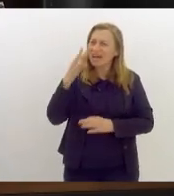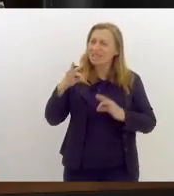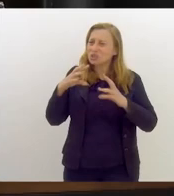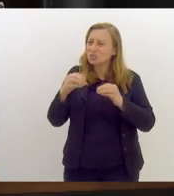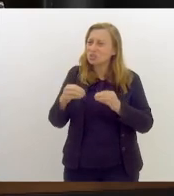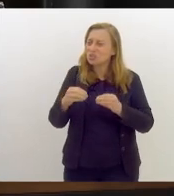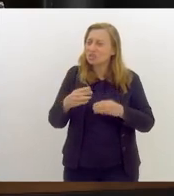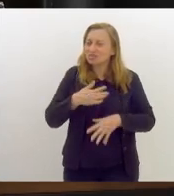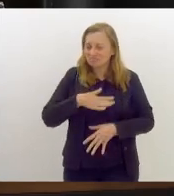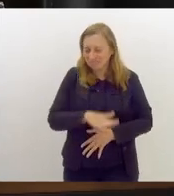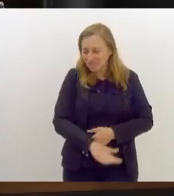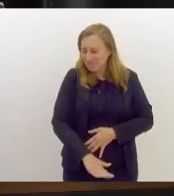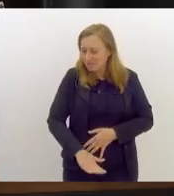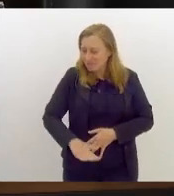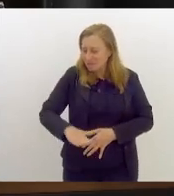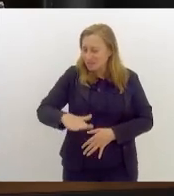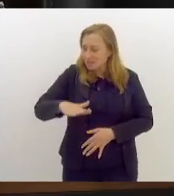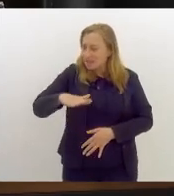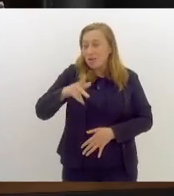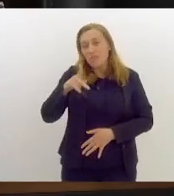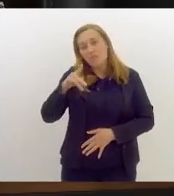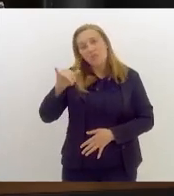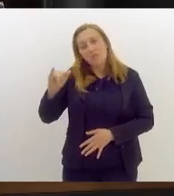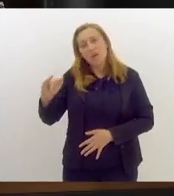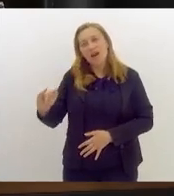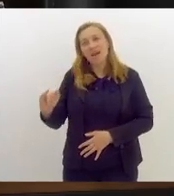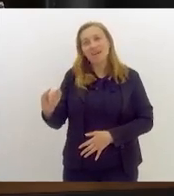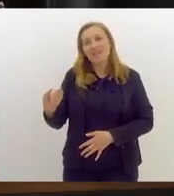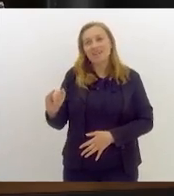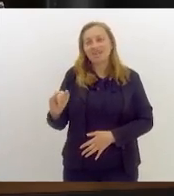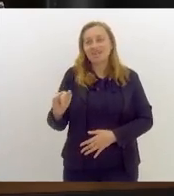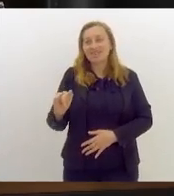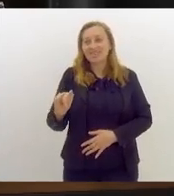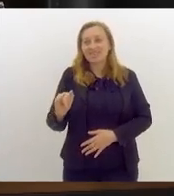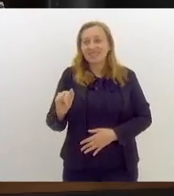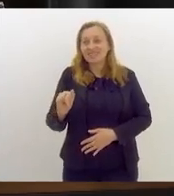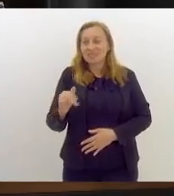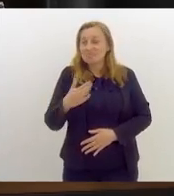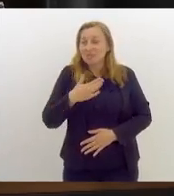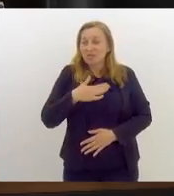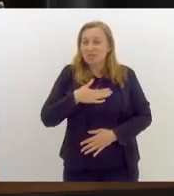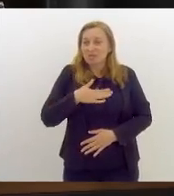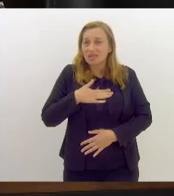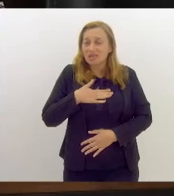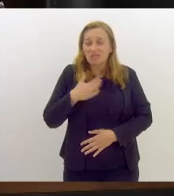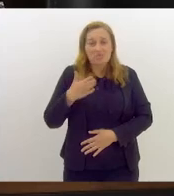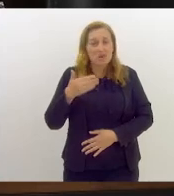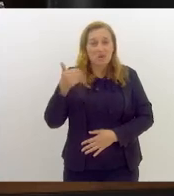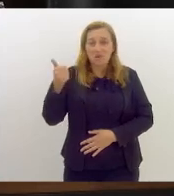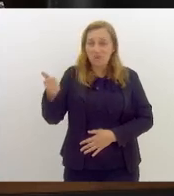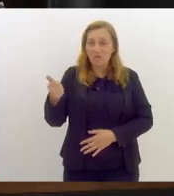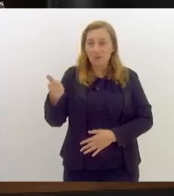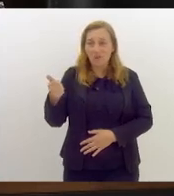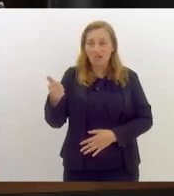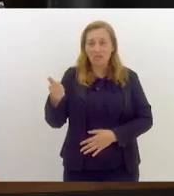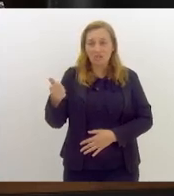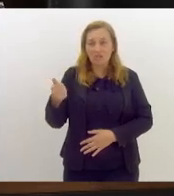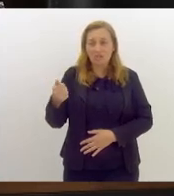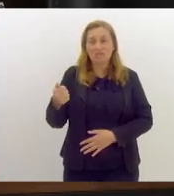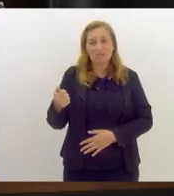da Infância em que meu pai então que é o exemplo para mim de homem público de cidadão